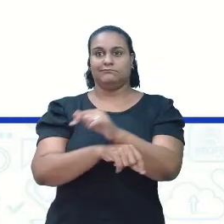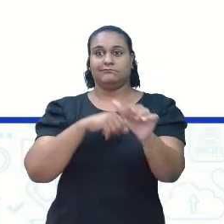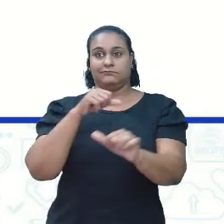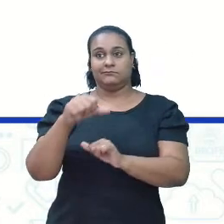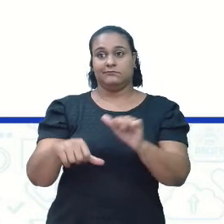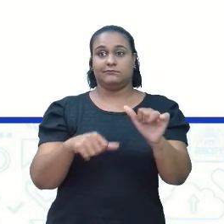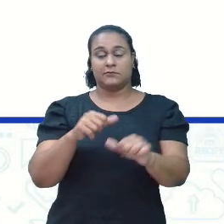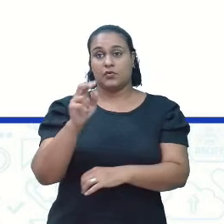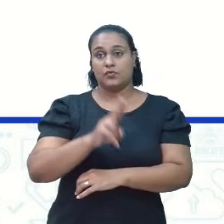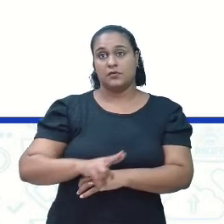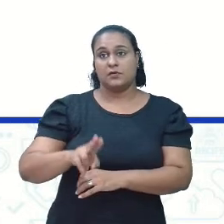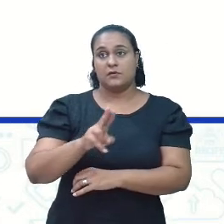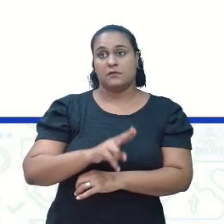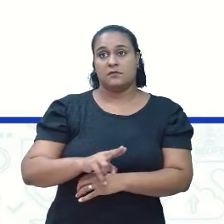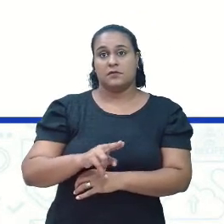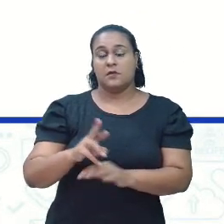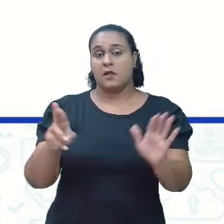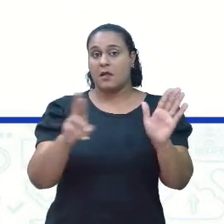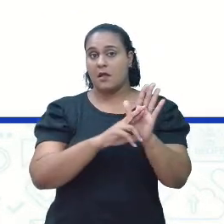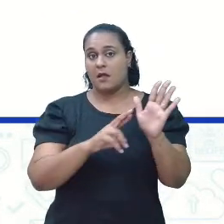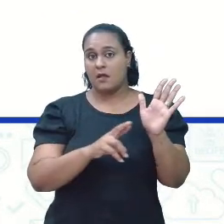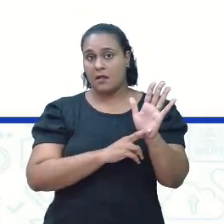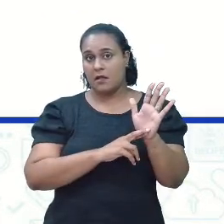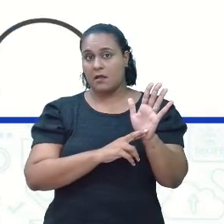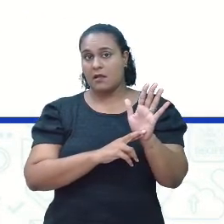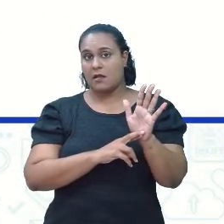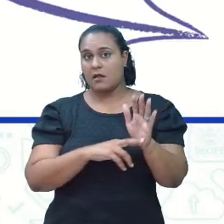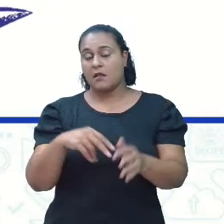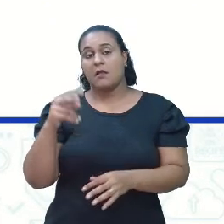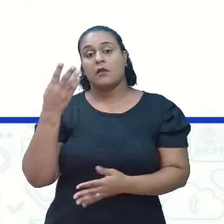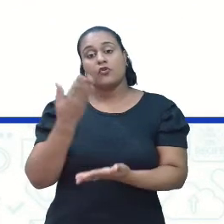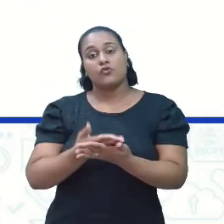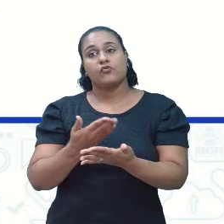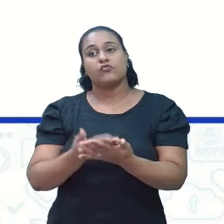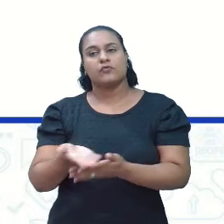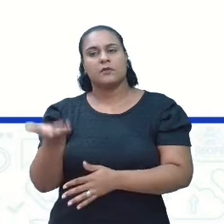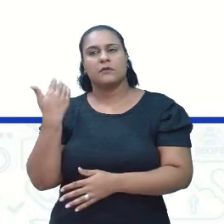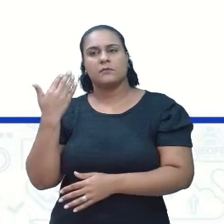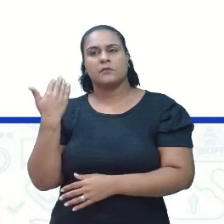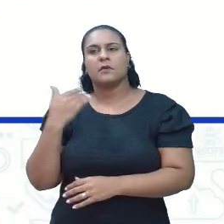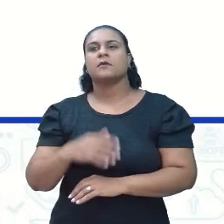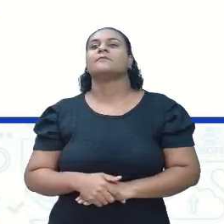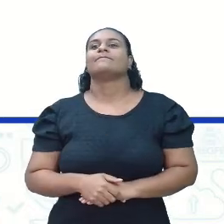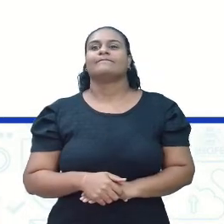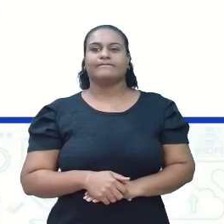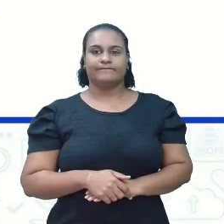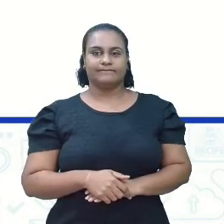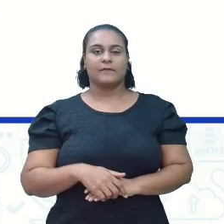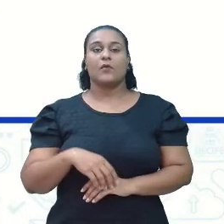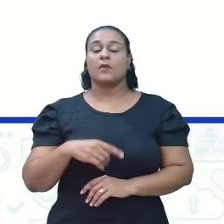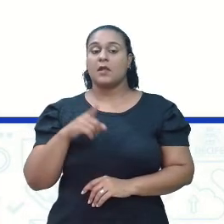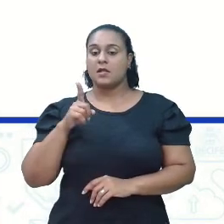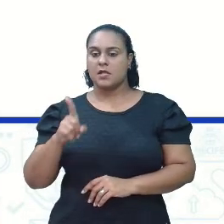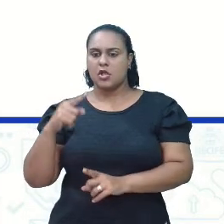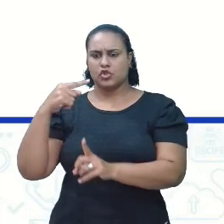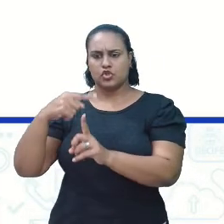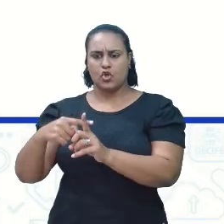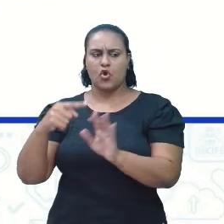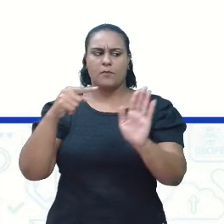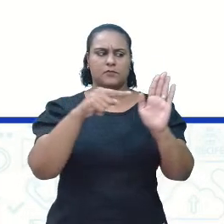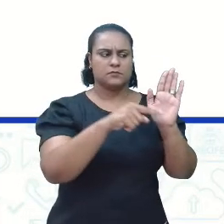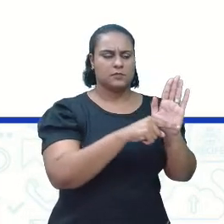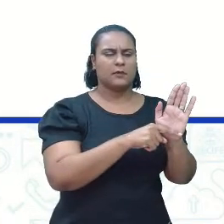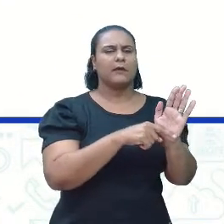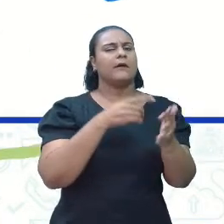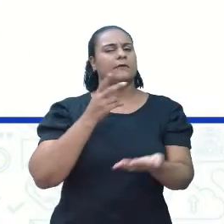troca utilizando a regra que eu vi anteriormente, né? Ou seja, utilizando essa regra aí, ó, o que está somando, subtraindo